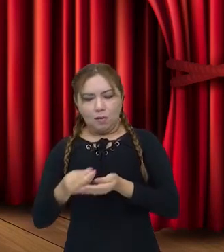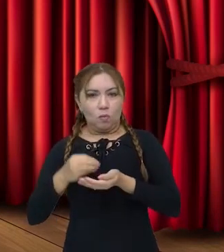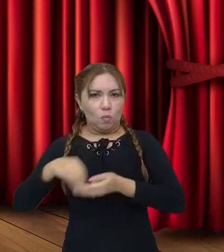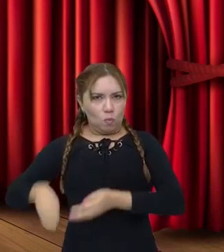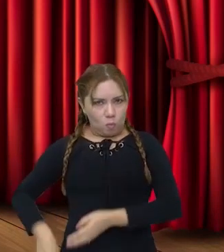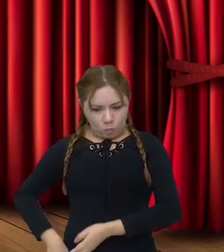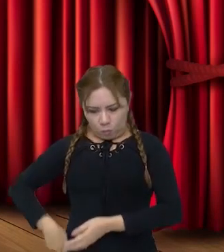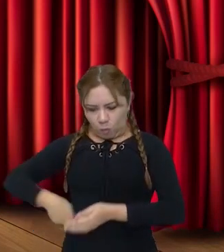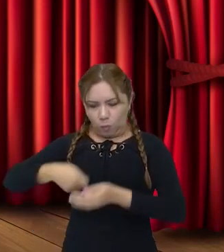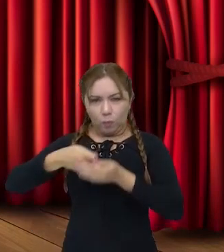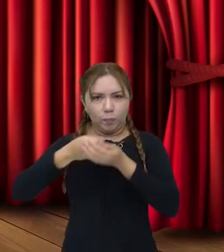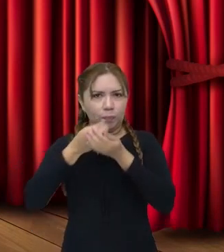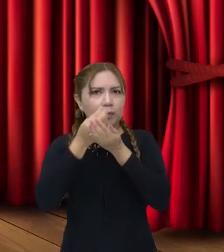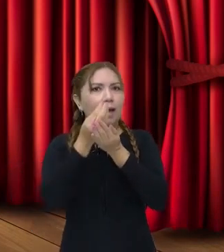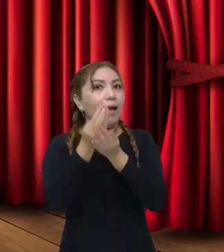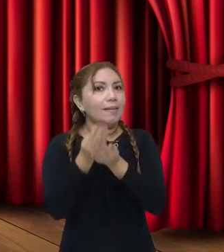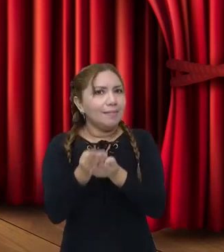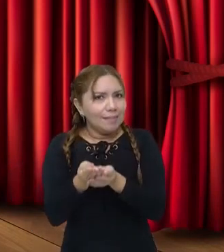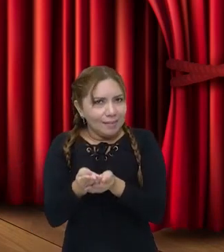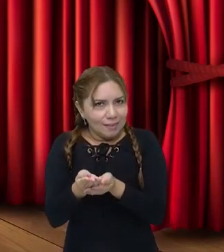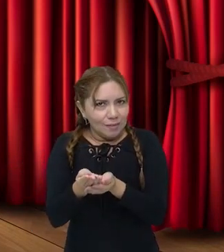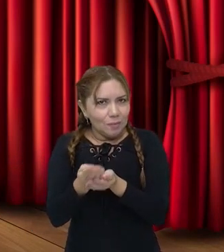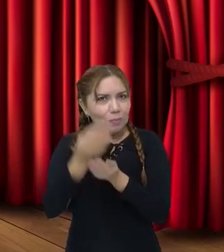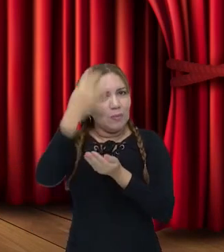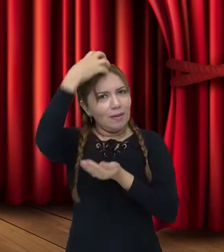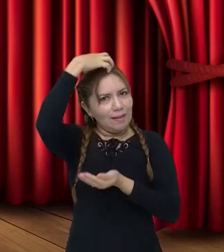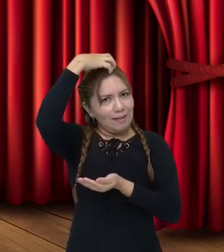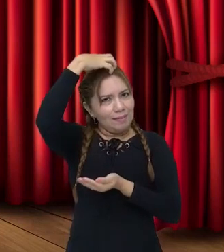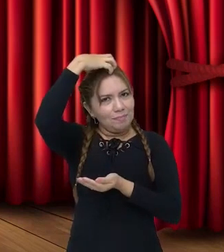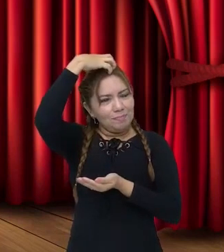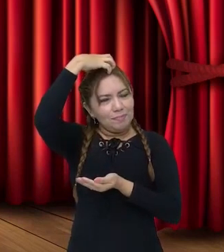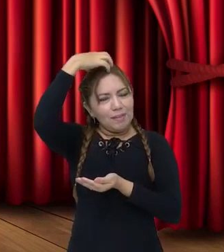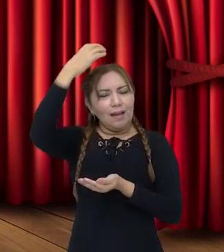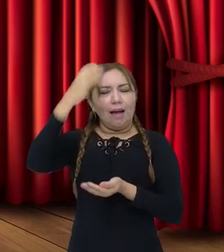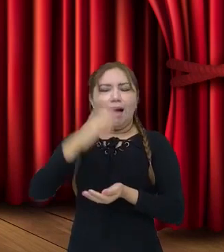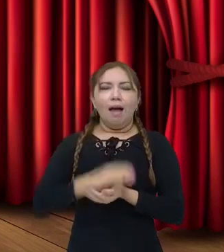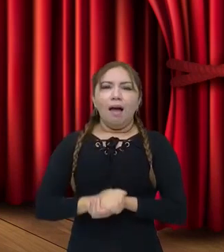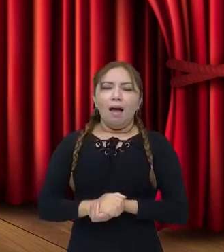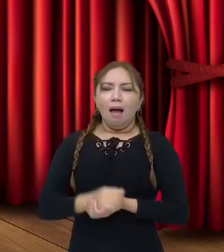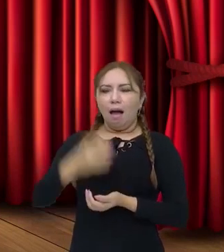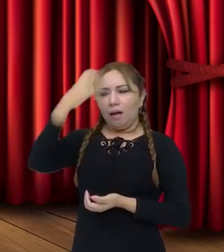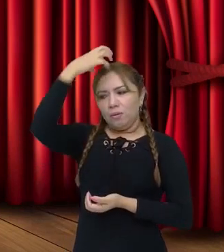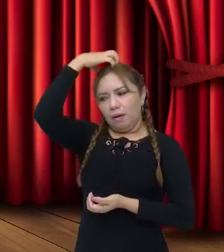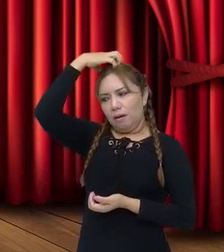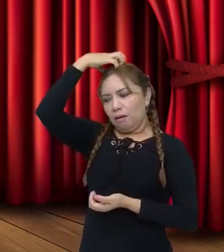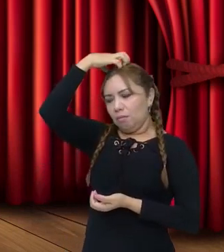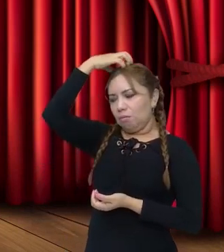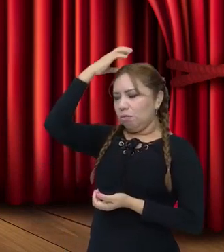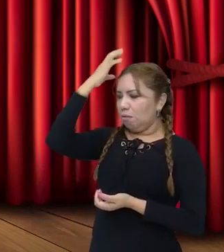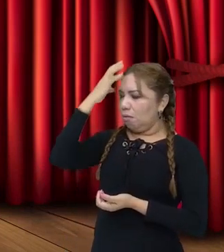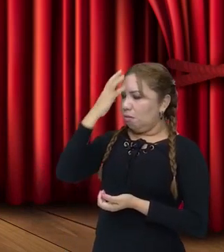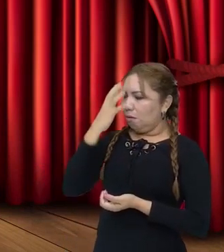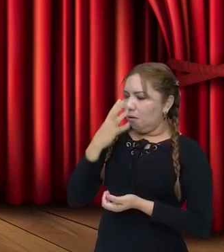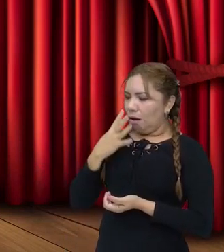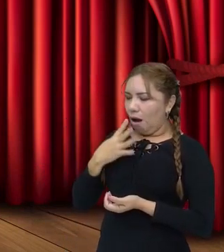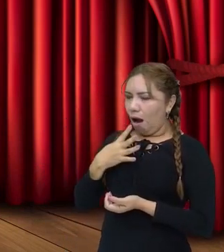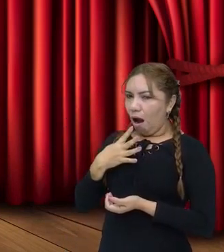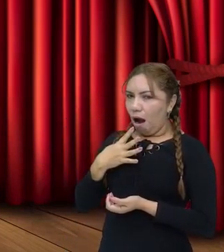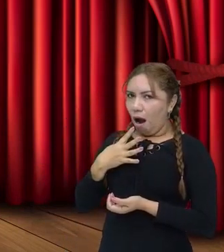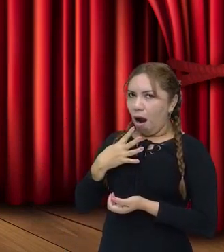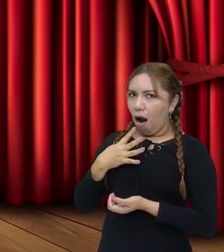assim: está aqui, meu rei, o anel real. E o rei ele fez uma cara assim, ó,